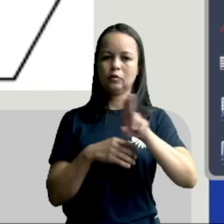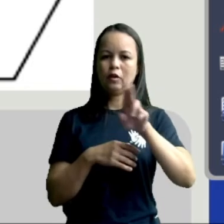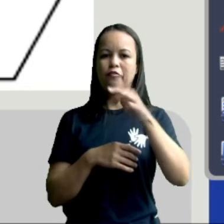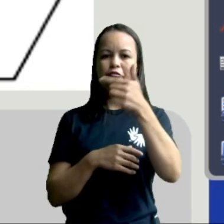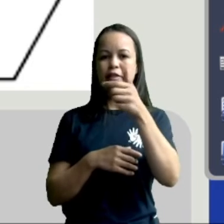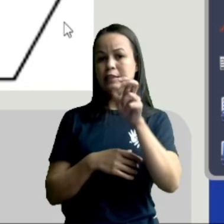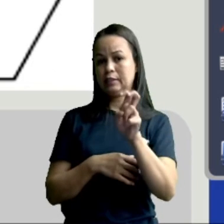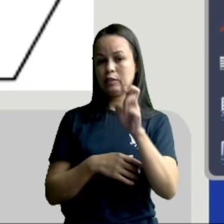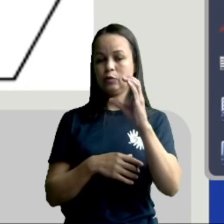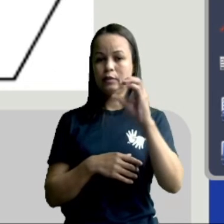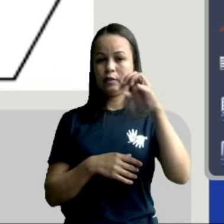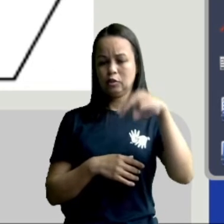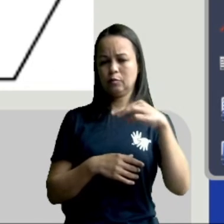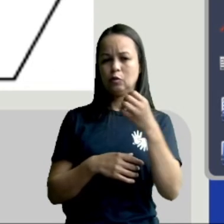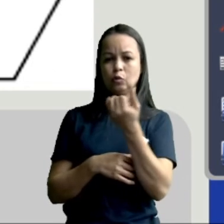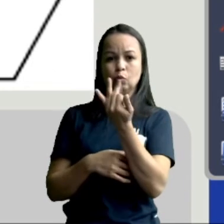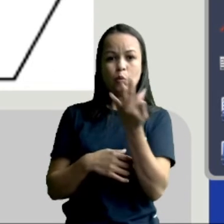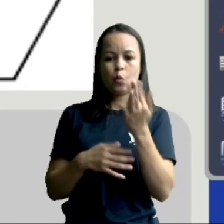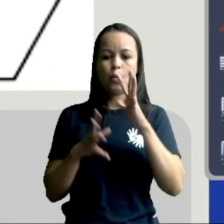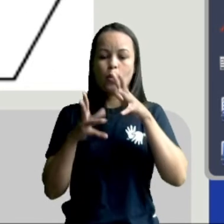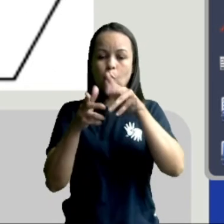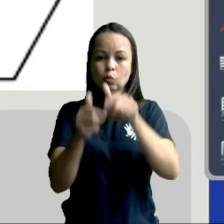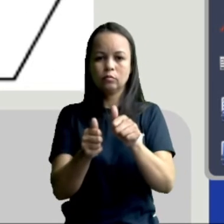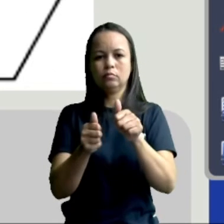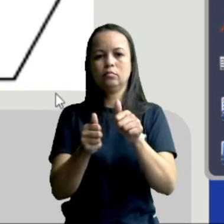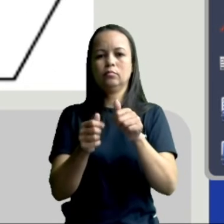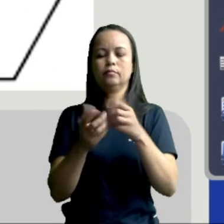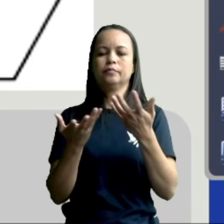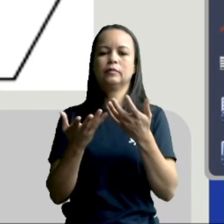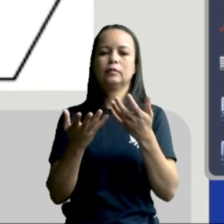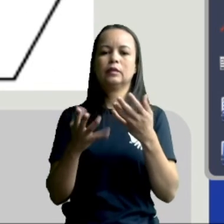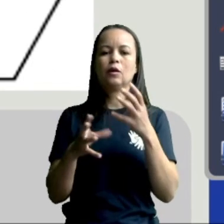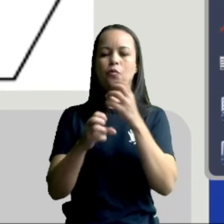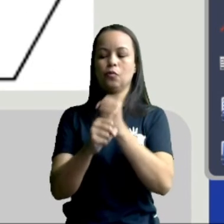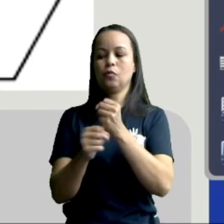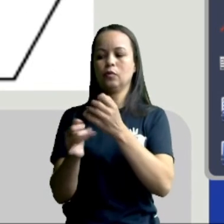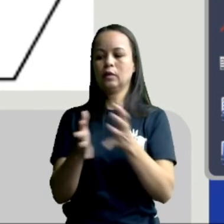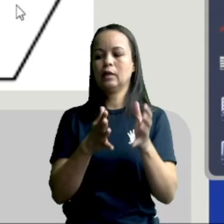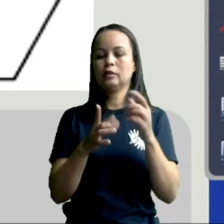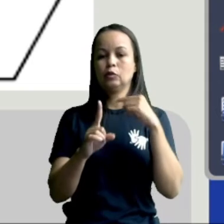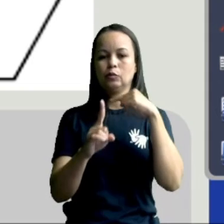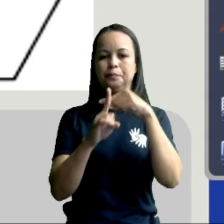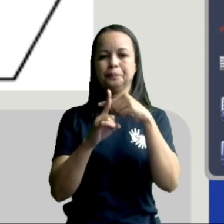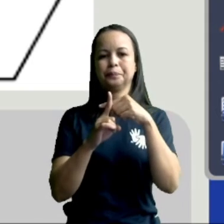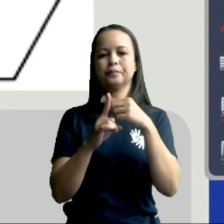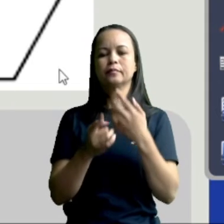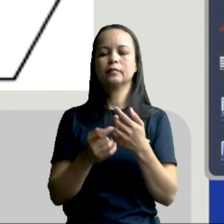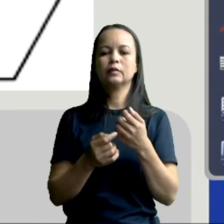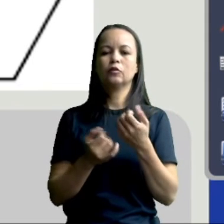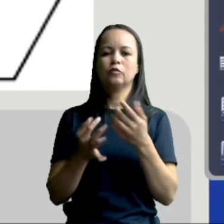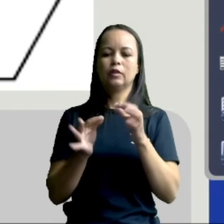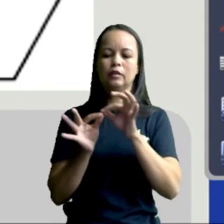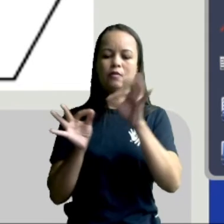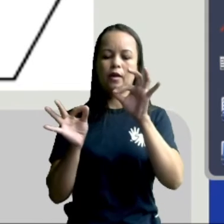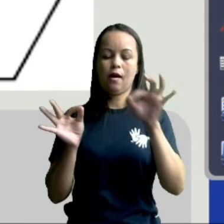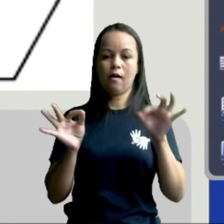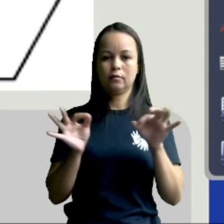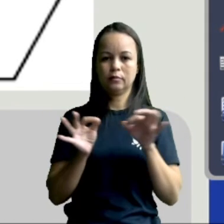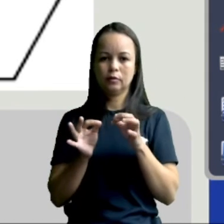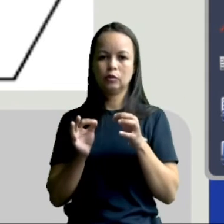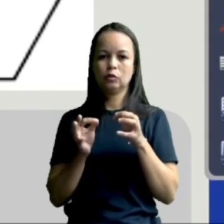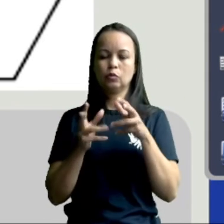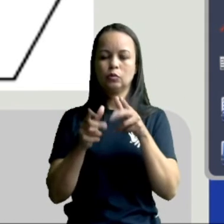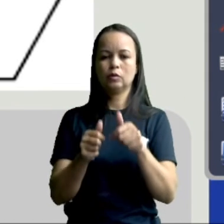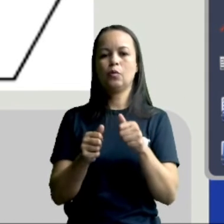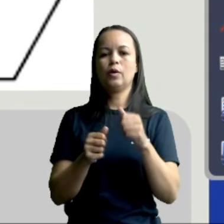centímetros. Quanto vai precisar, então, ao todo para a moldura? Então, calcula o perímetro, que é somar tudo. Quando você tiver a distância total